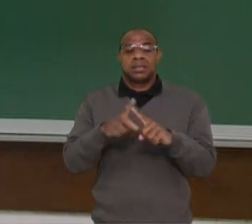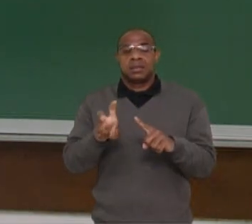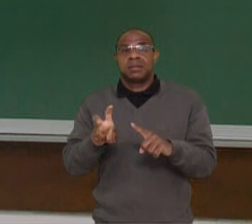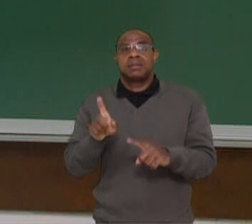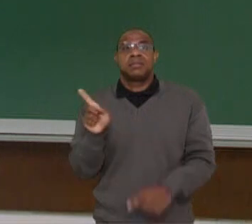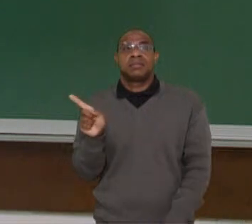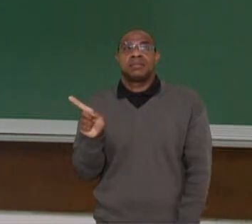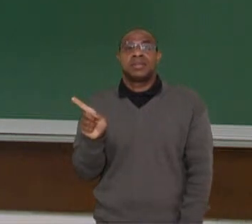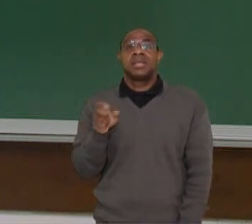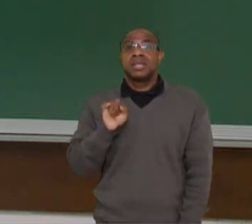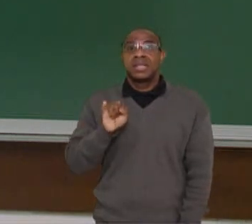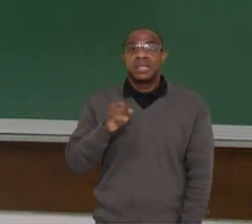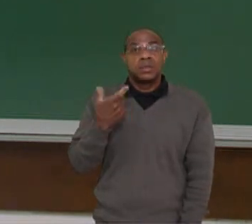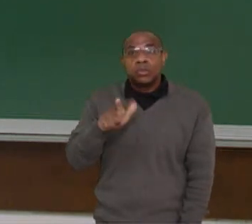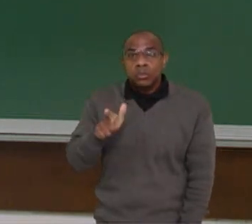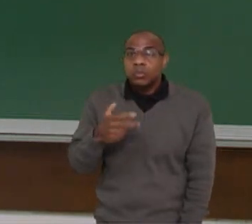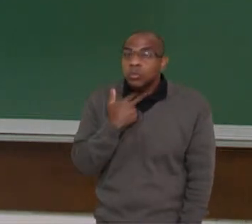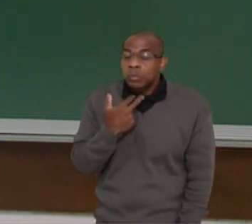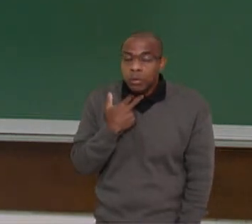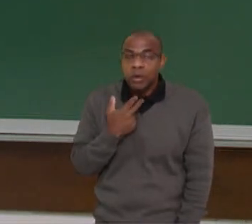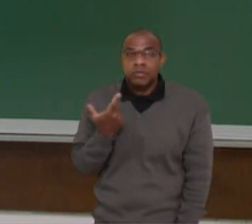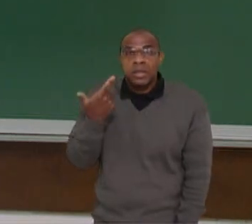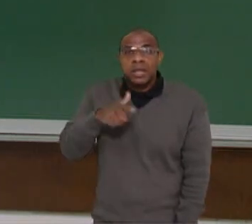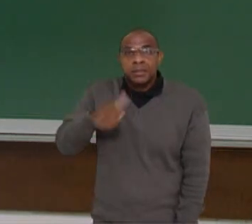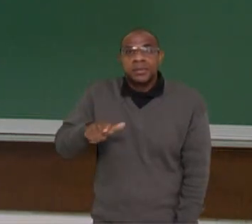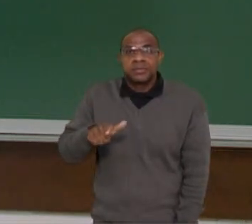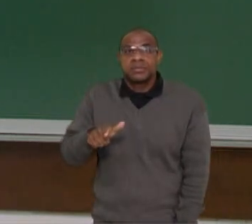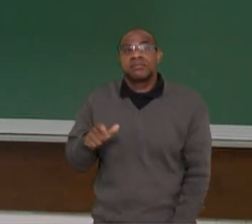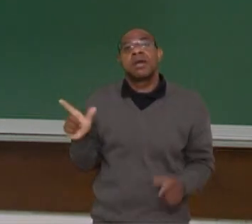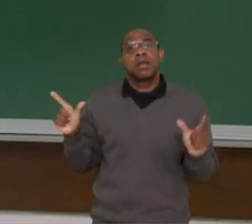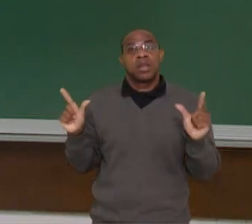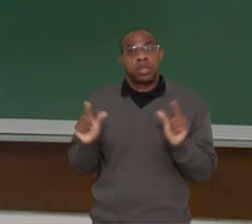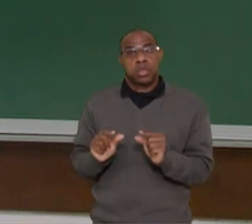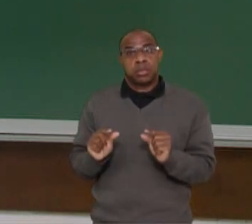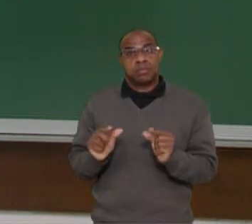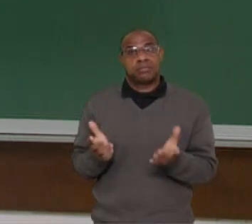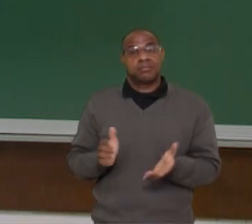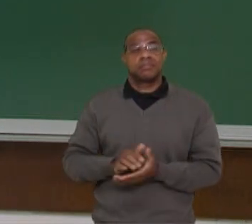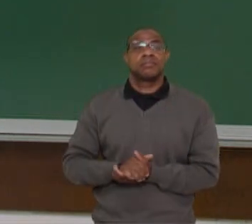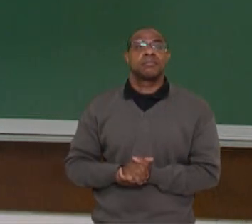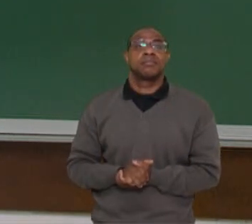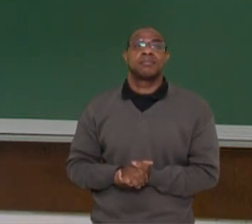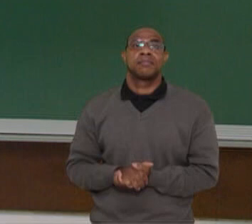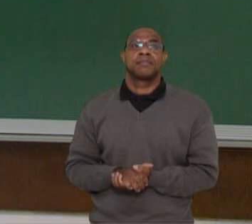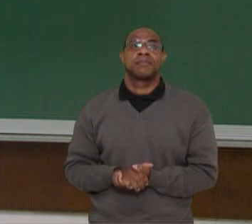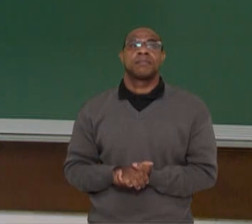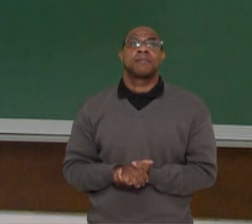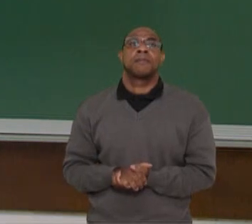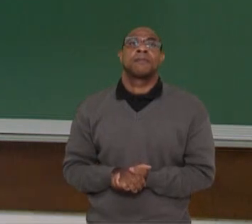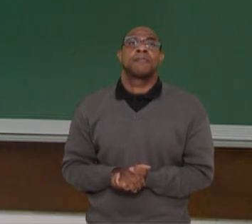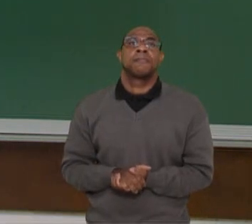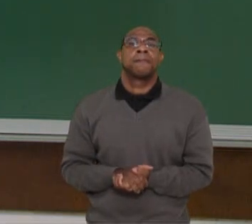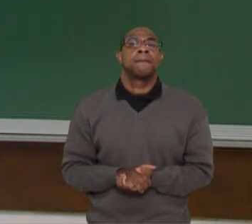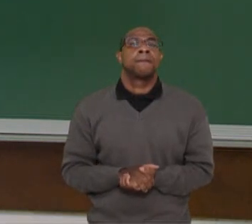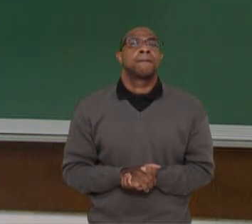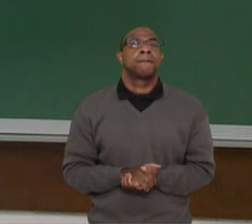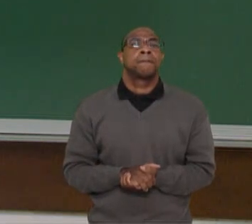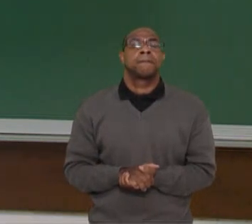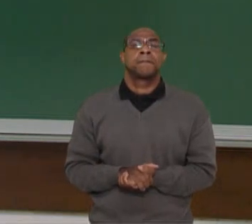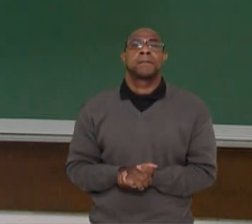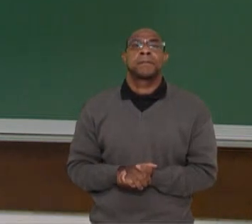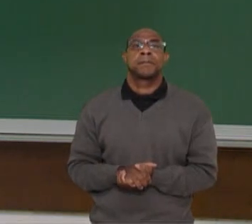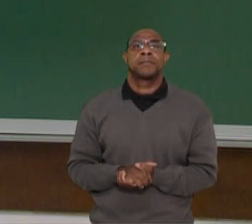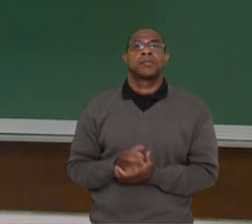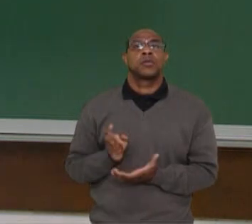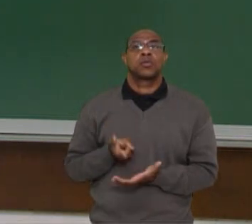Se não pode repetir, essas opções vão diminuindo, normalmente. Tá bom? Então tá aí.